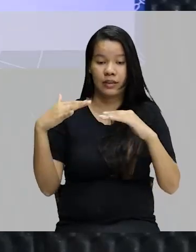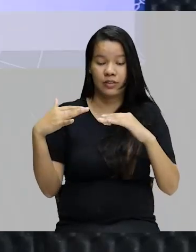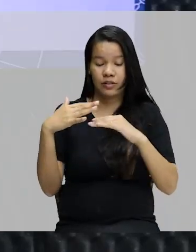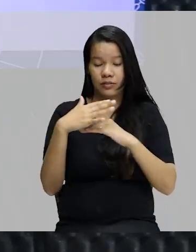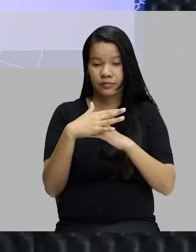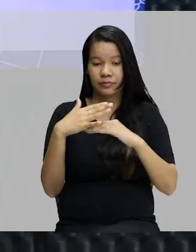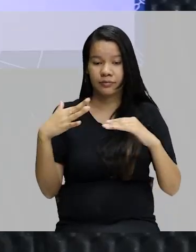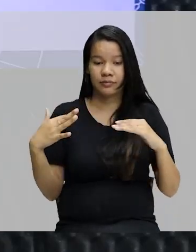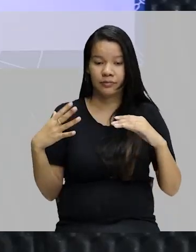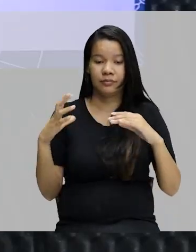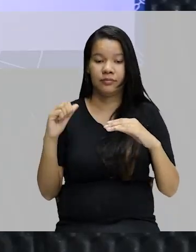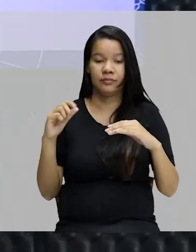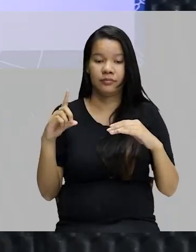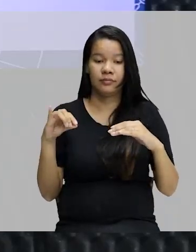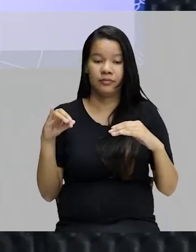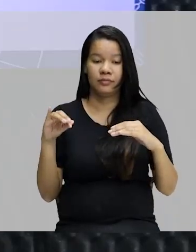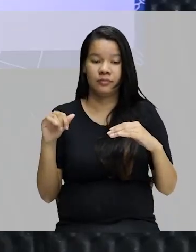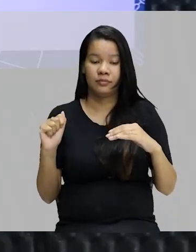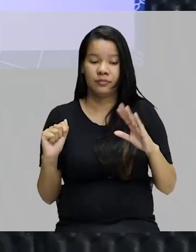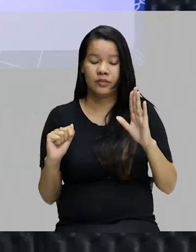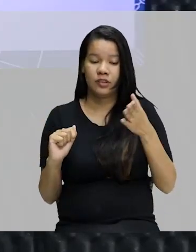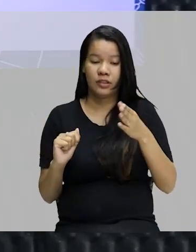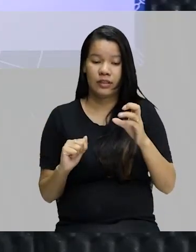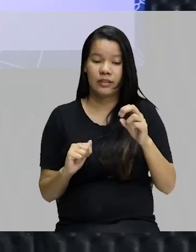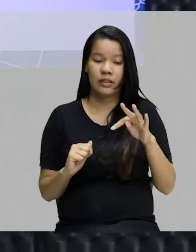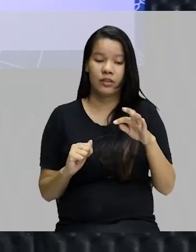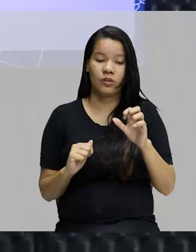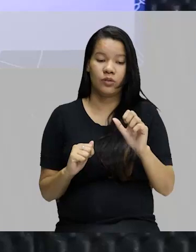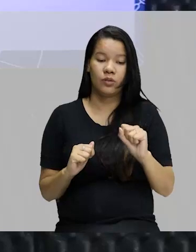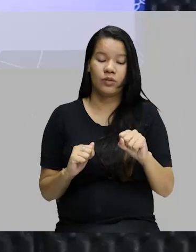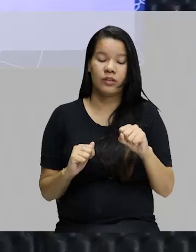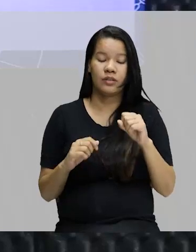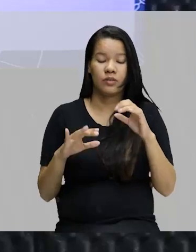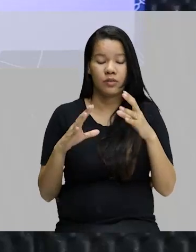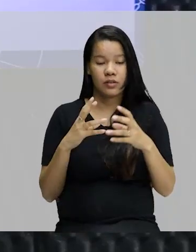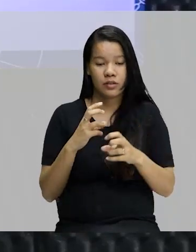está entre carbonos, então o resultado